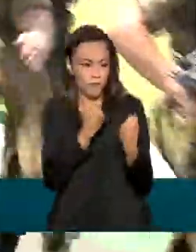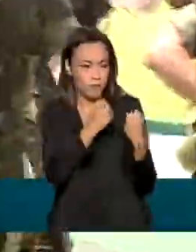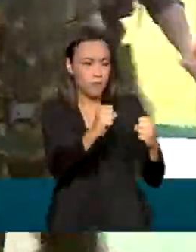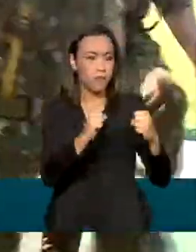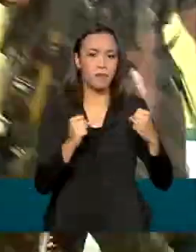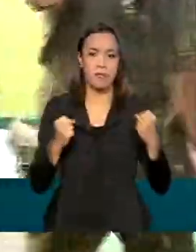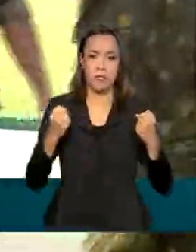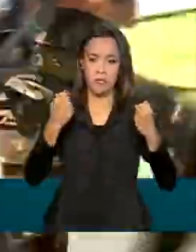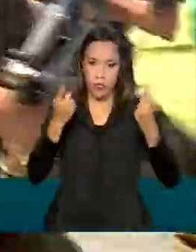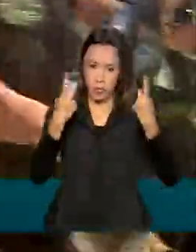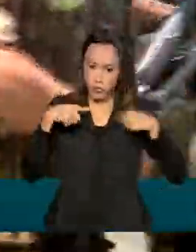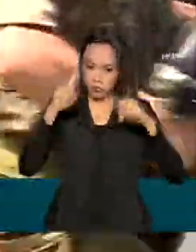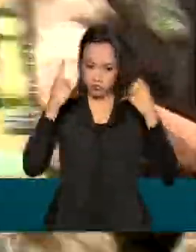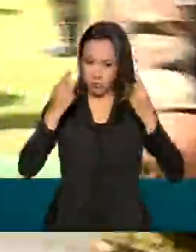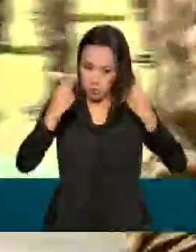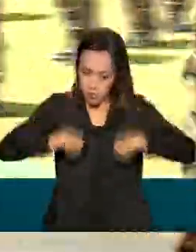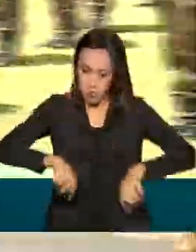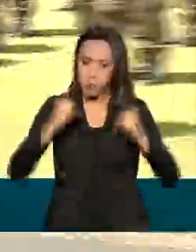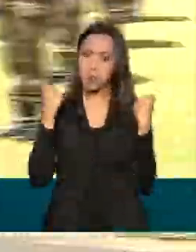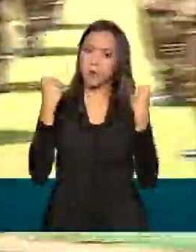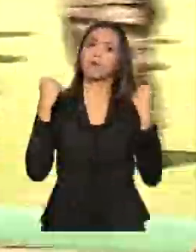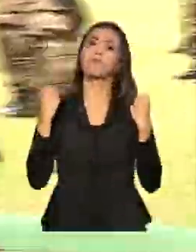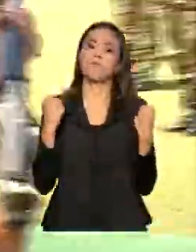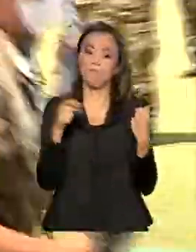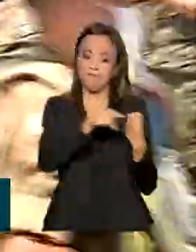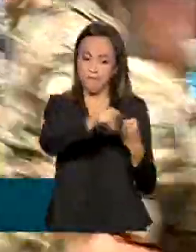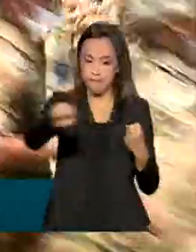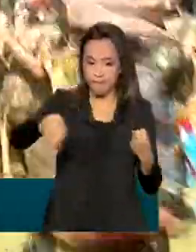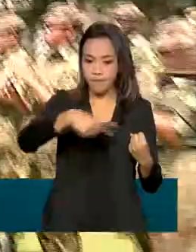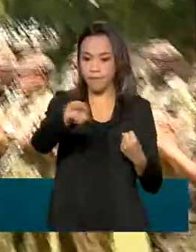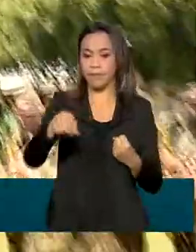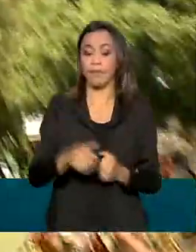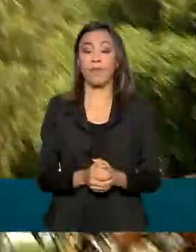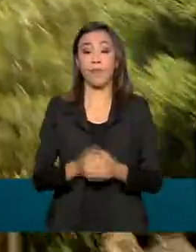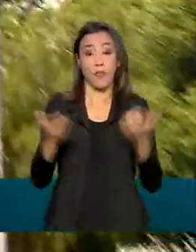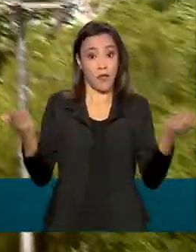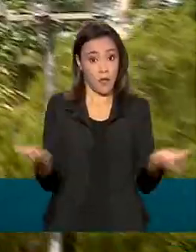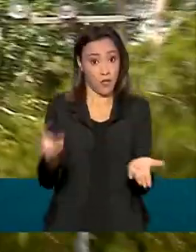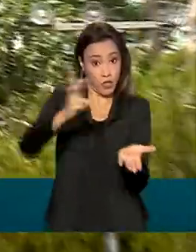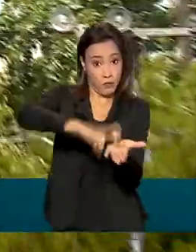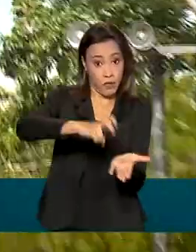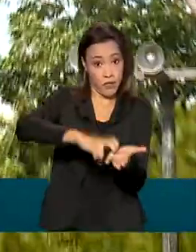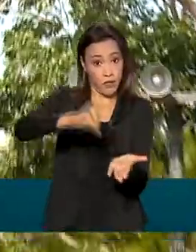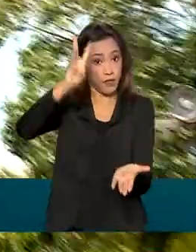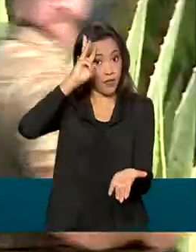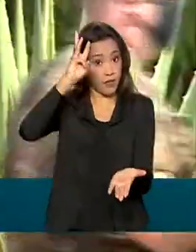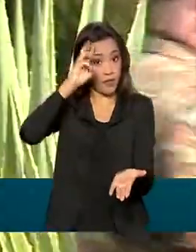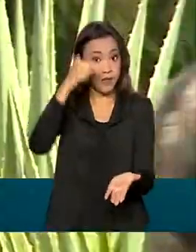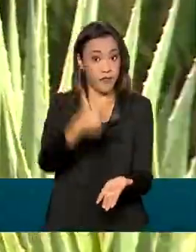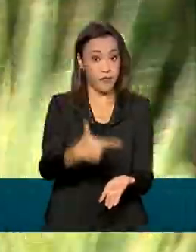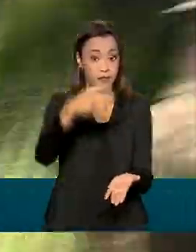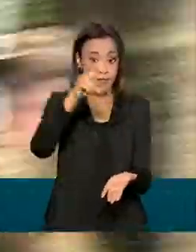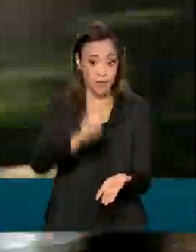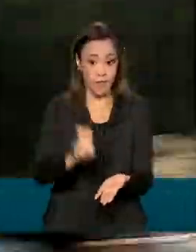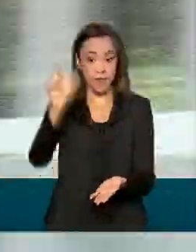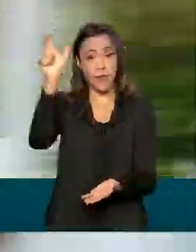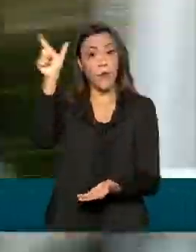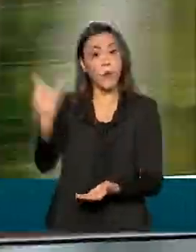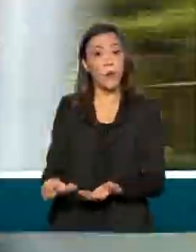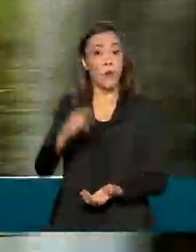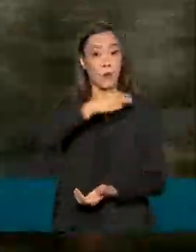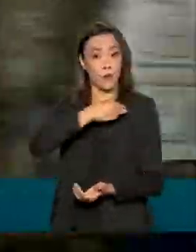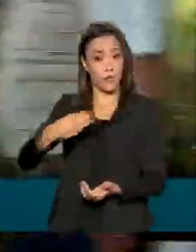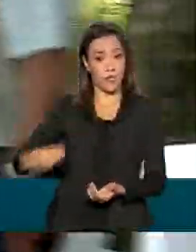de resistência e contra forças irregulares. Na manhã desta terça-feira, dia 25, o ministro da